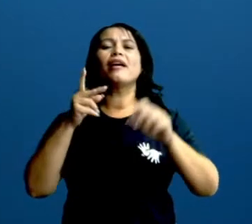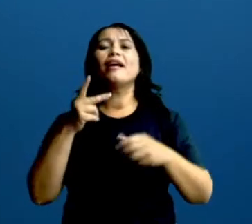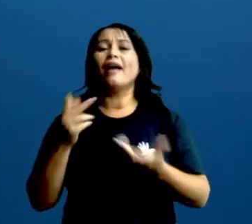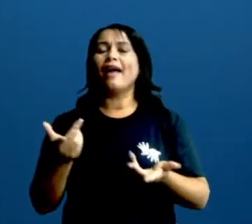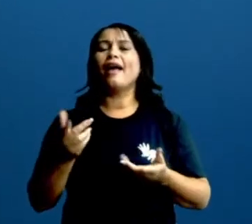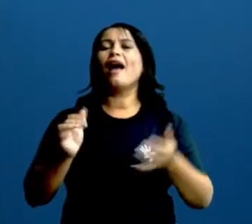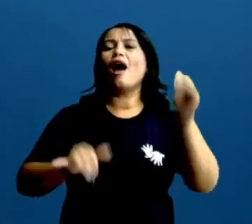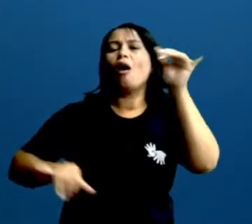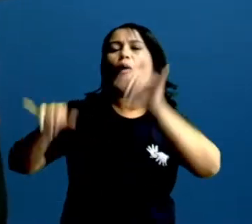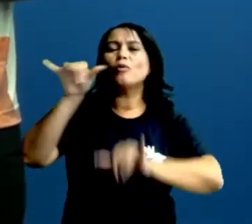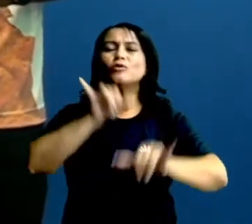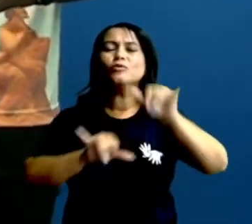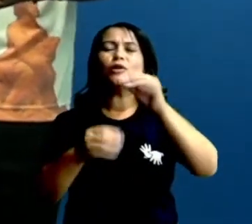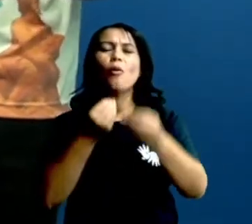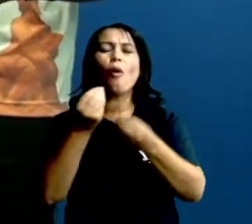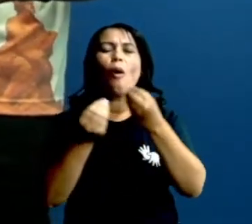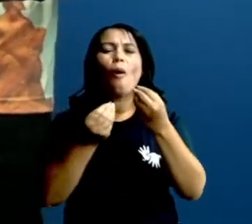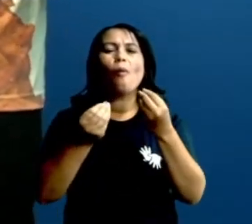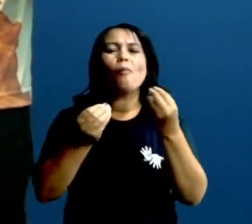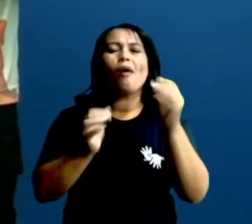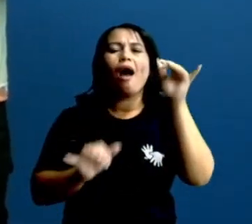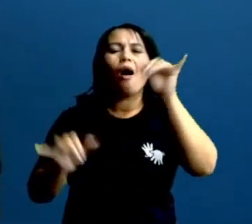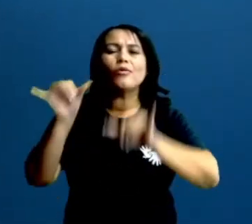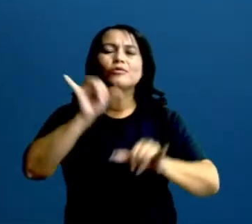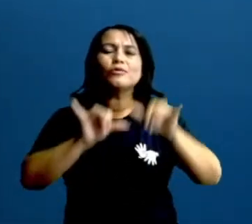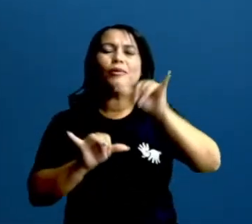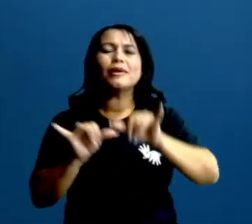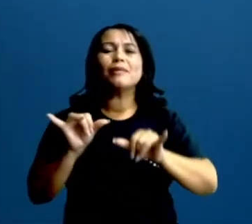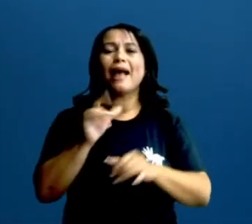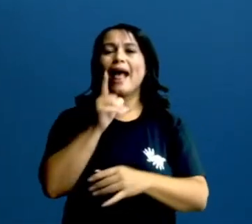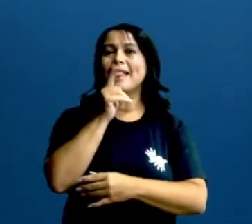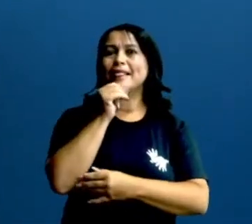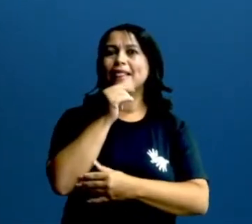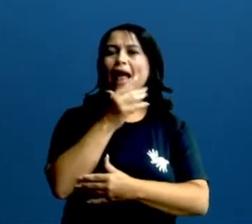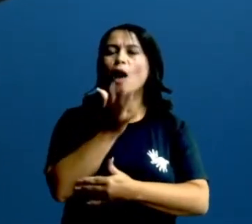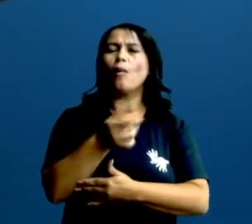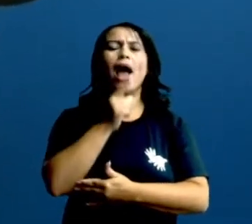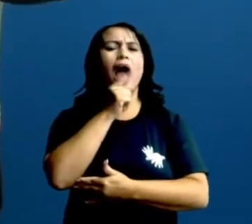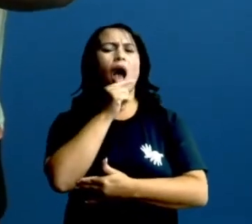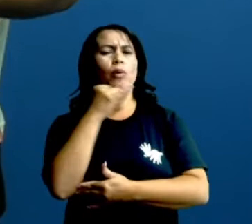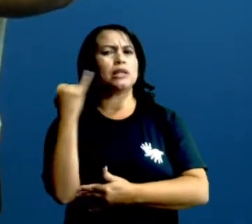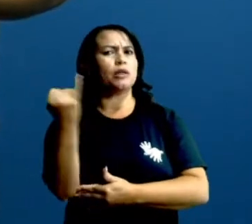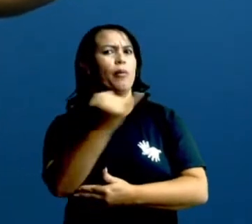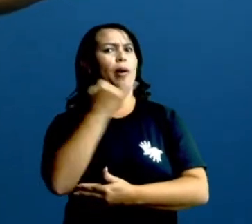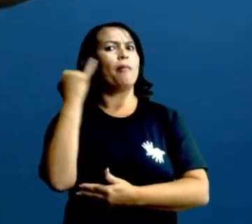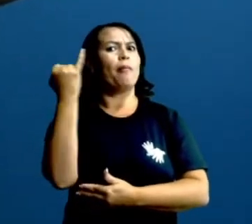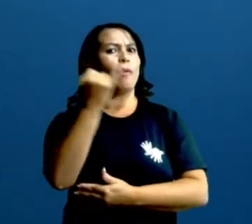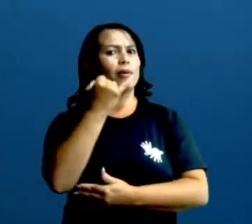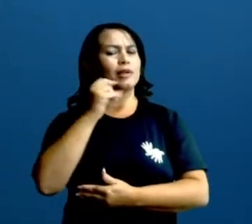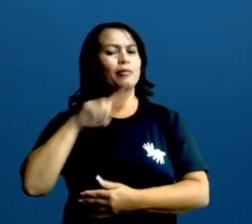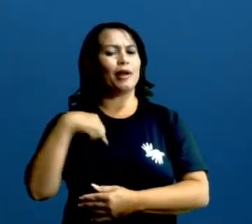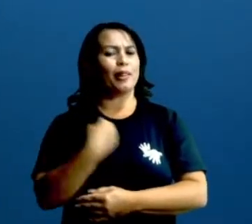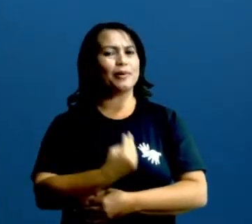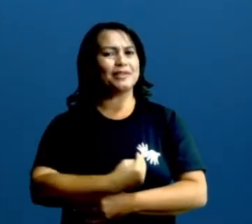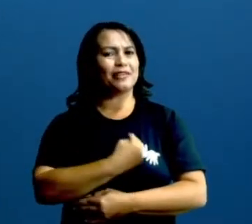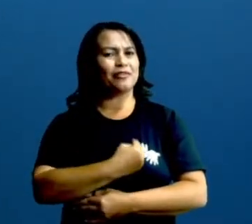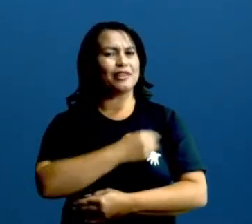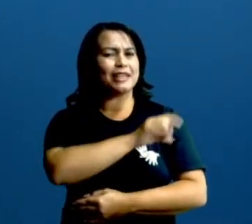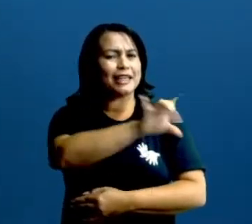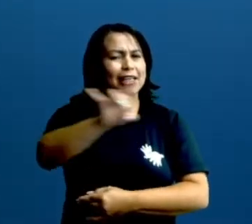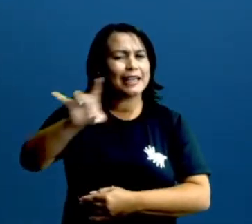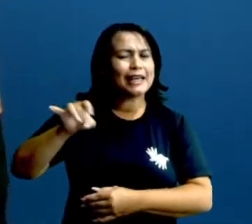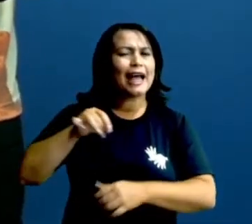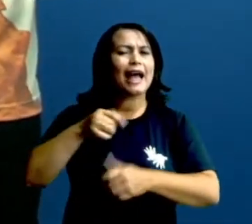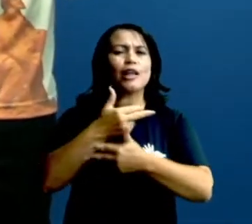constituição química da água, né? A água que é esse líquido tão importante para a vida de todos os